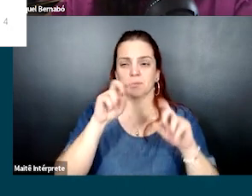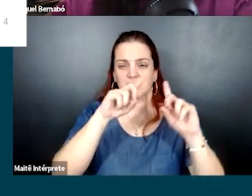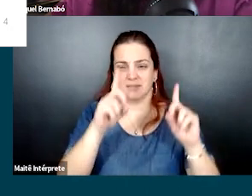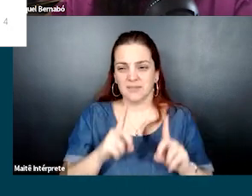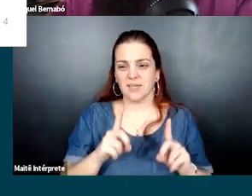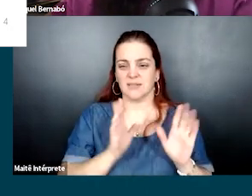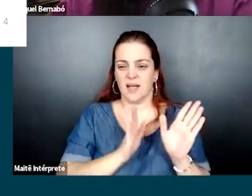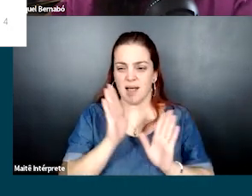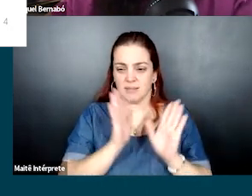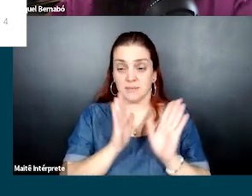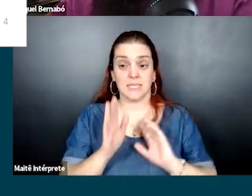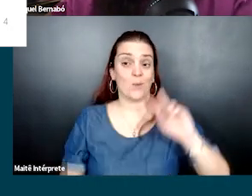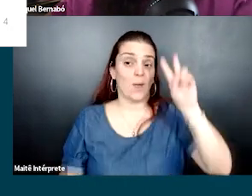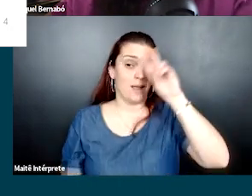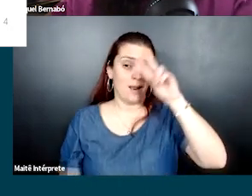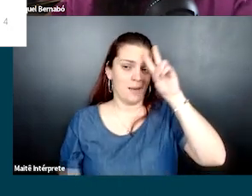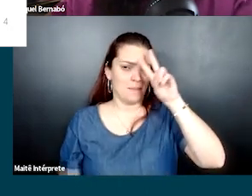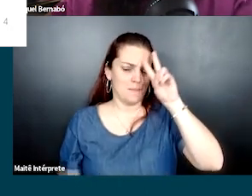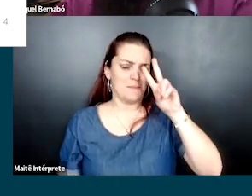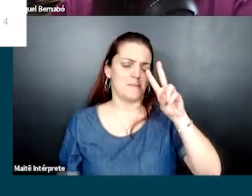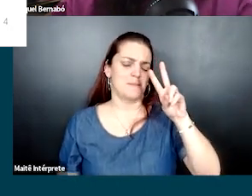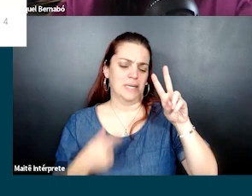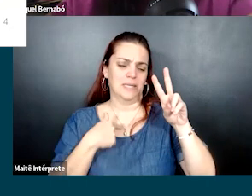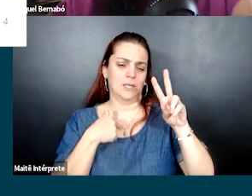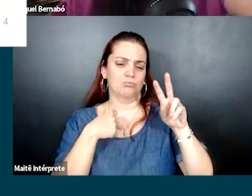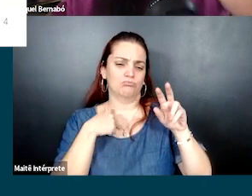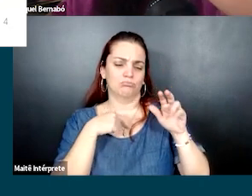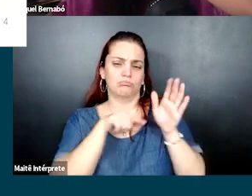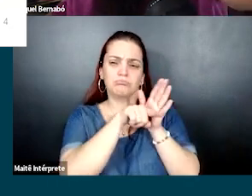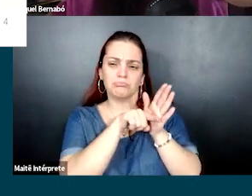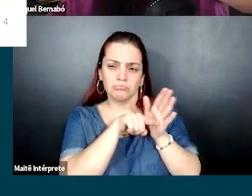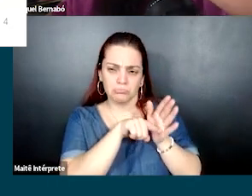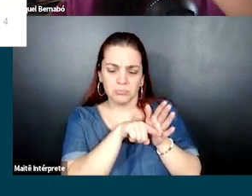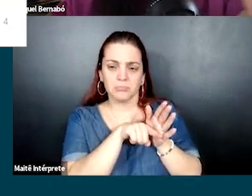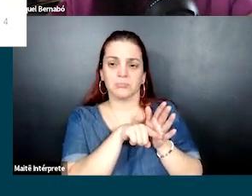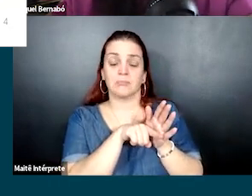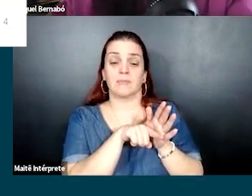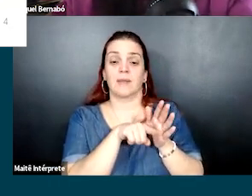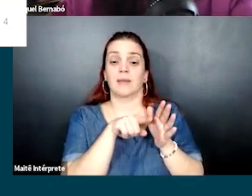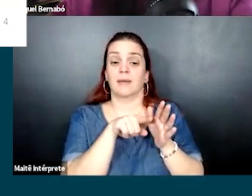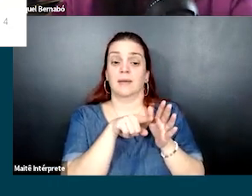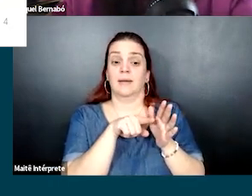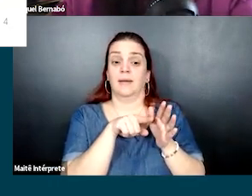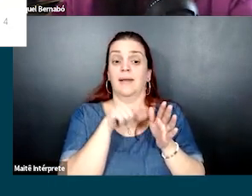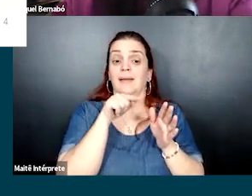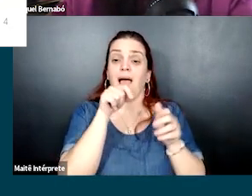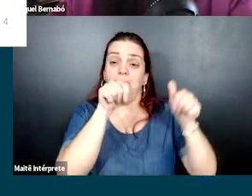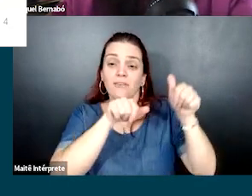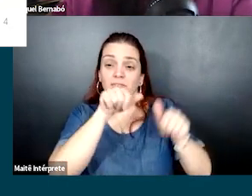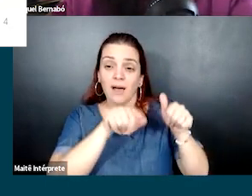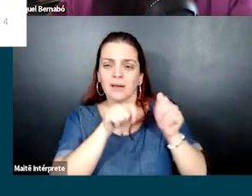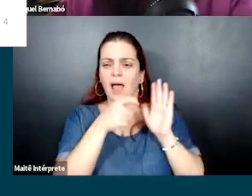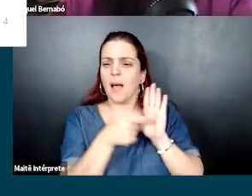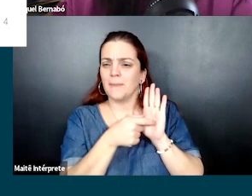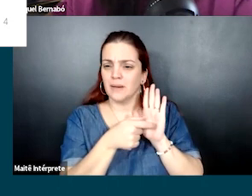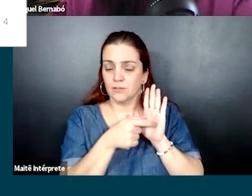de deficiência e acessibilidade, eu lembrei de um projeto, um trabalho que eu fiz e que eu participei, que avaliava, do ponto